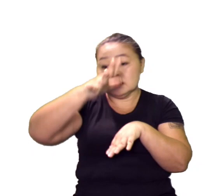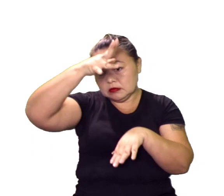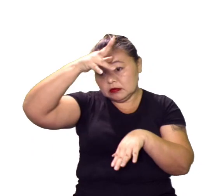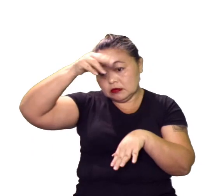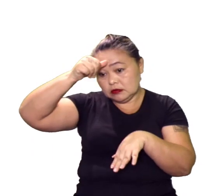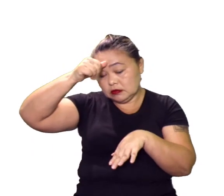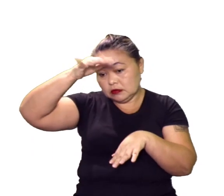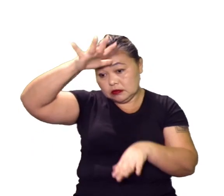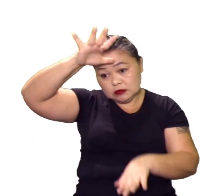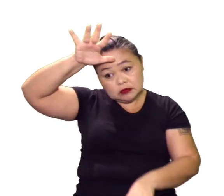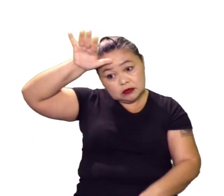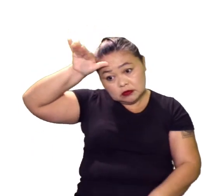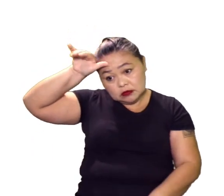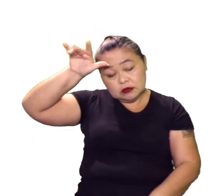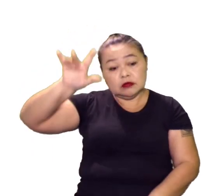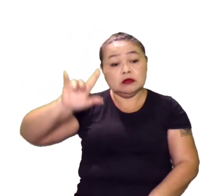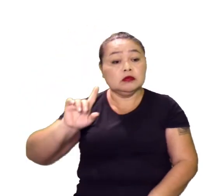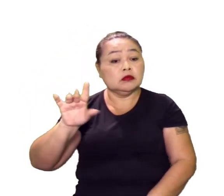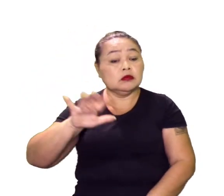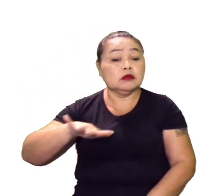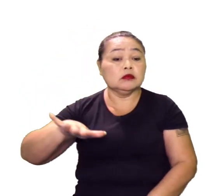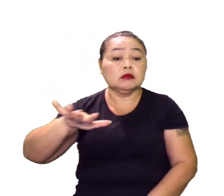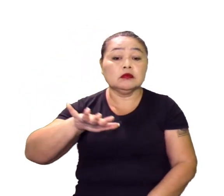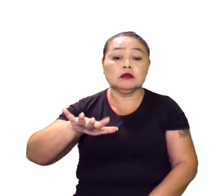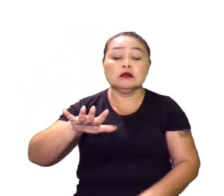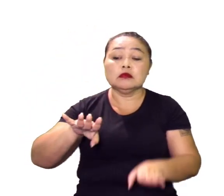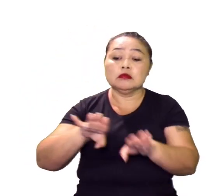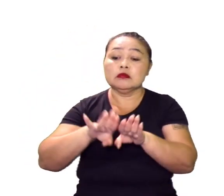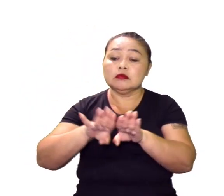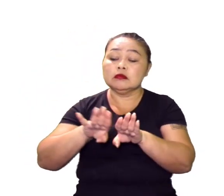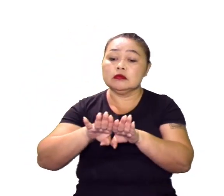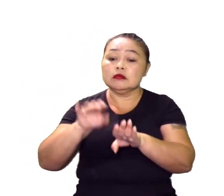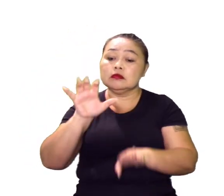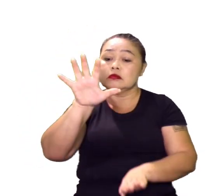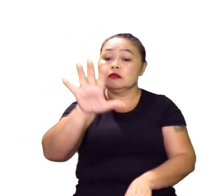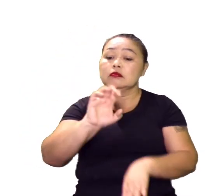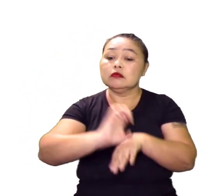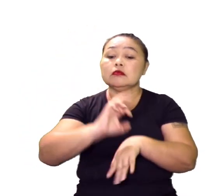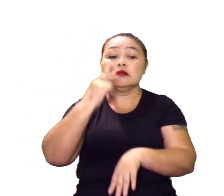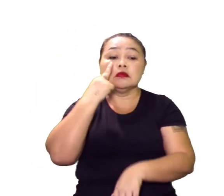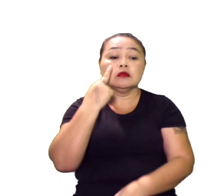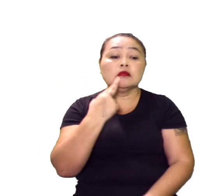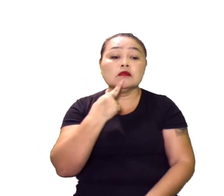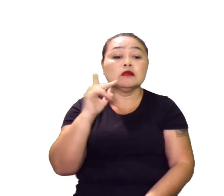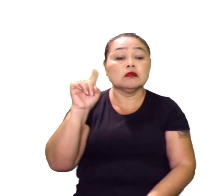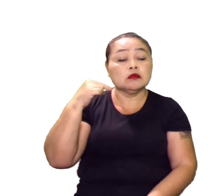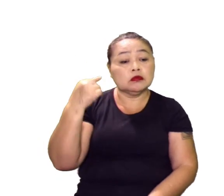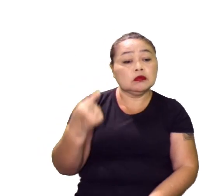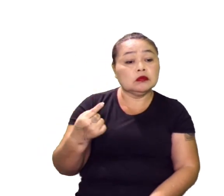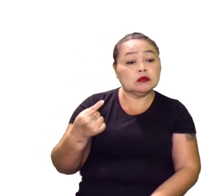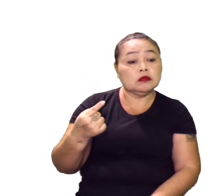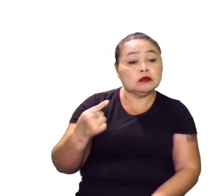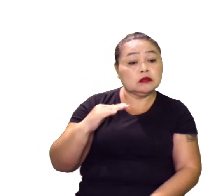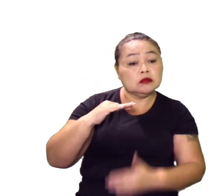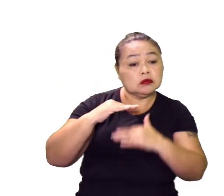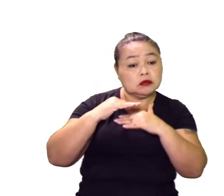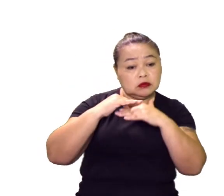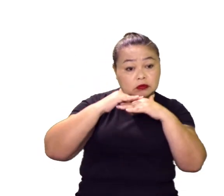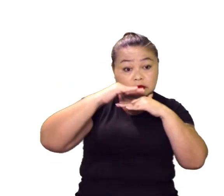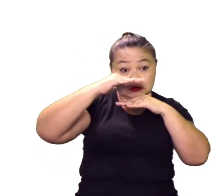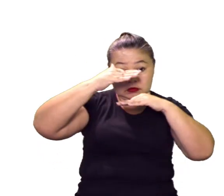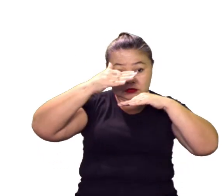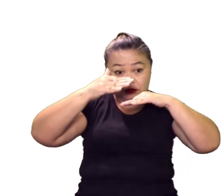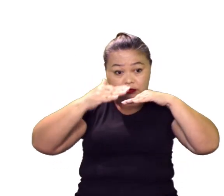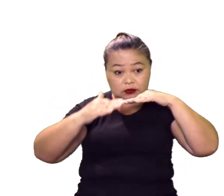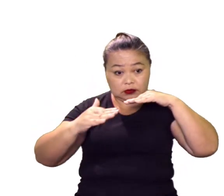e Amazonas. E ela ocupa a região também central de Rondônia. O próximo relevo é o